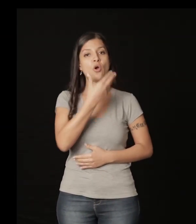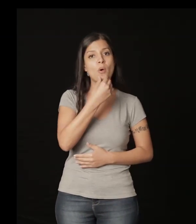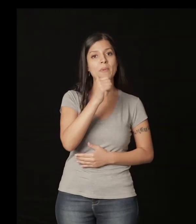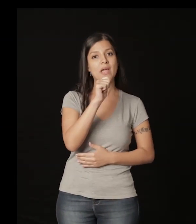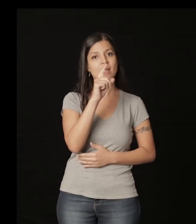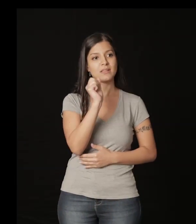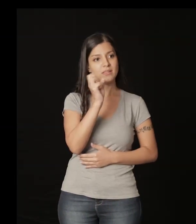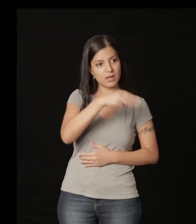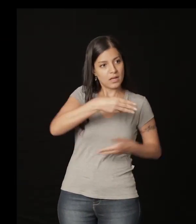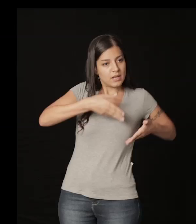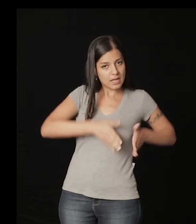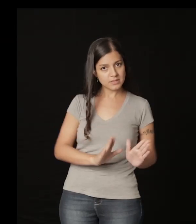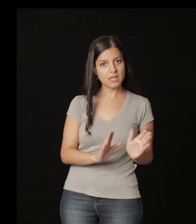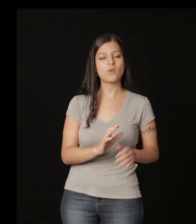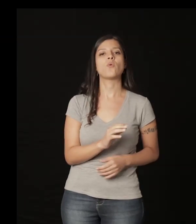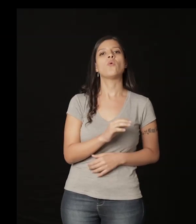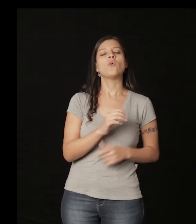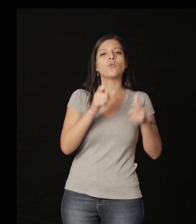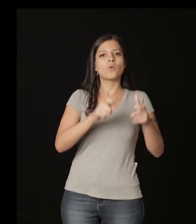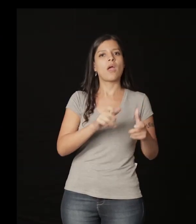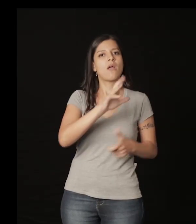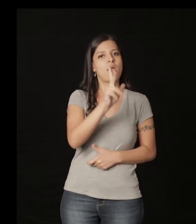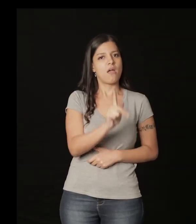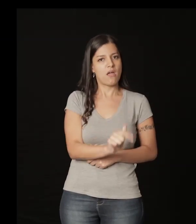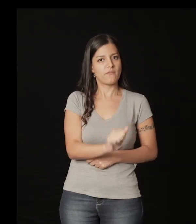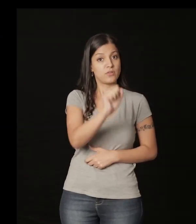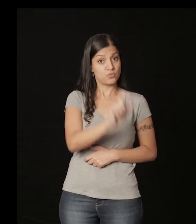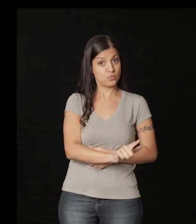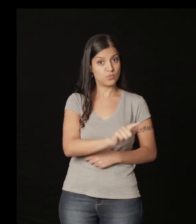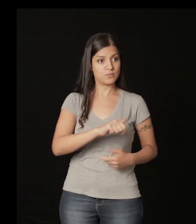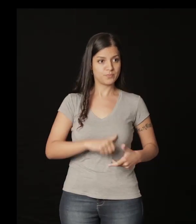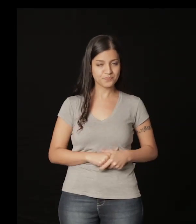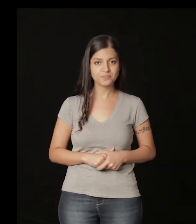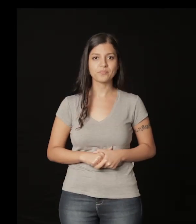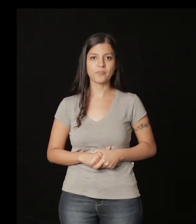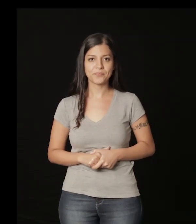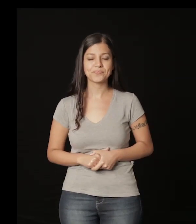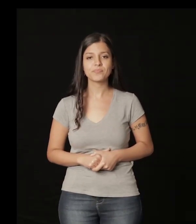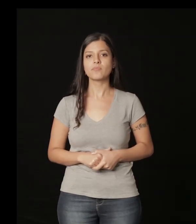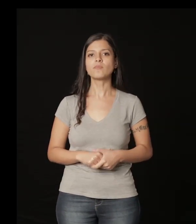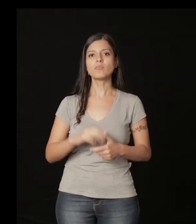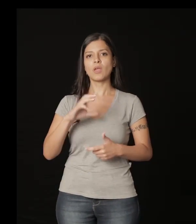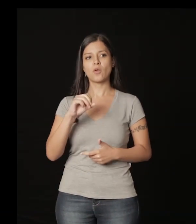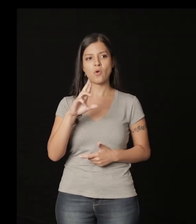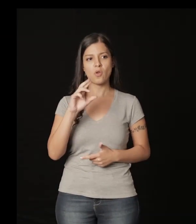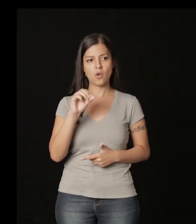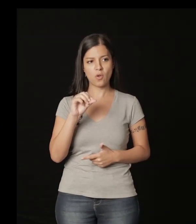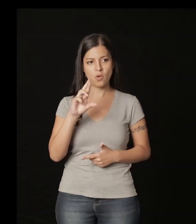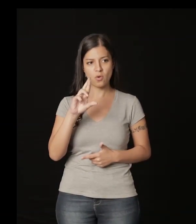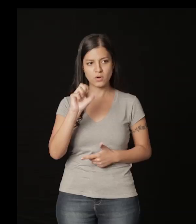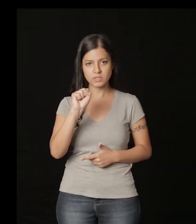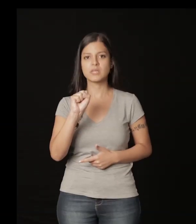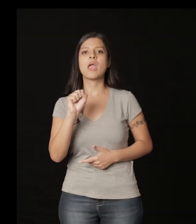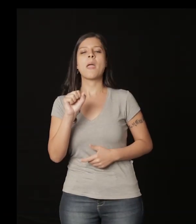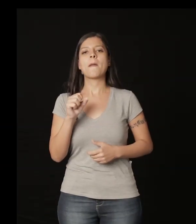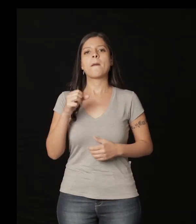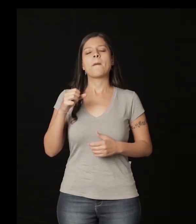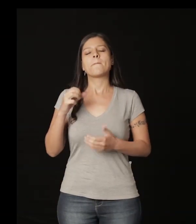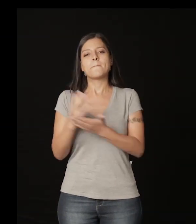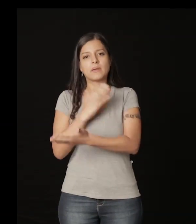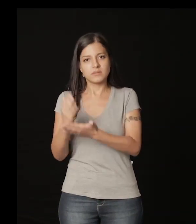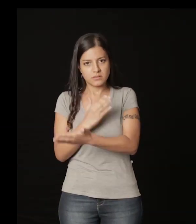seu sócio, Adam Bloomberg, nasceu em 70 em Johannesburg, na África do Sul. Se conheceram trabalhando no Colors Magazine e há mais